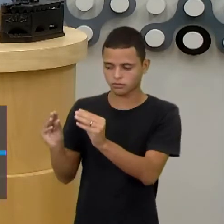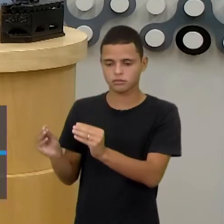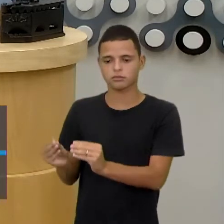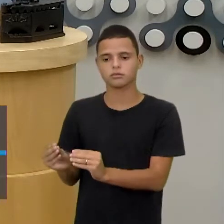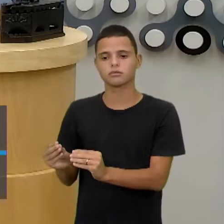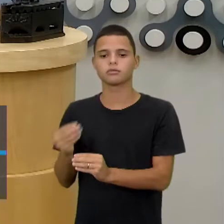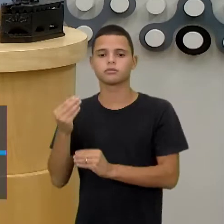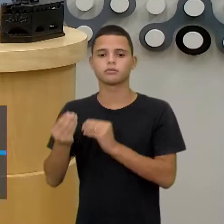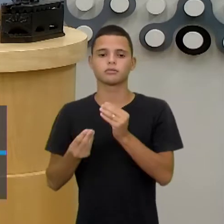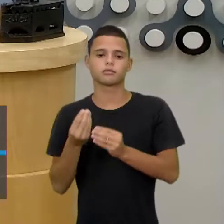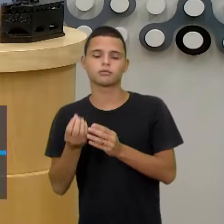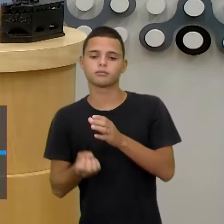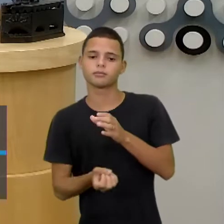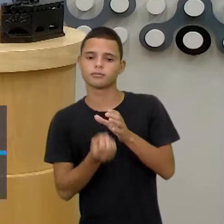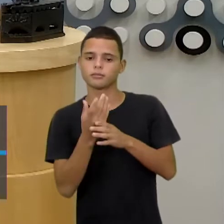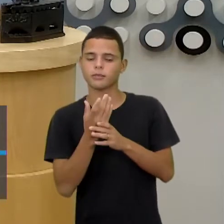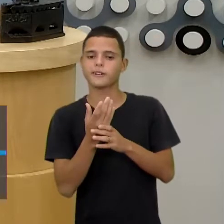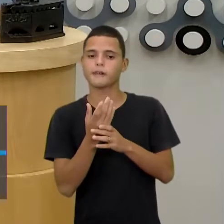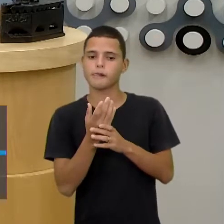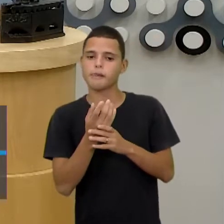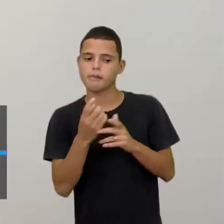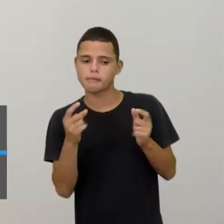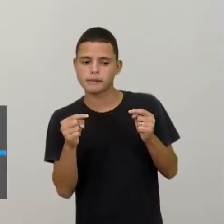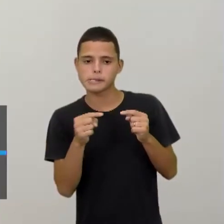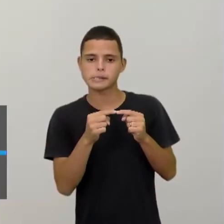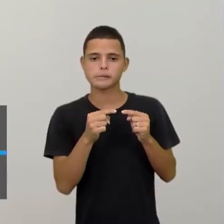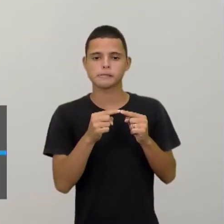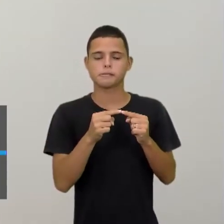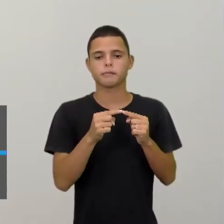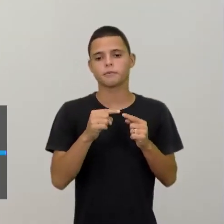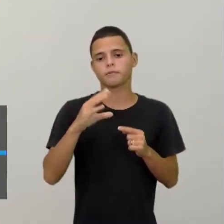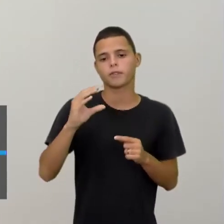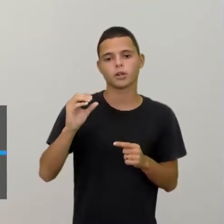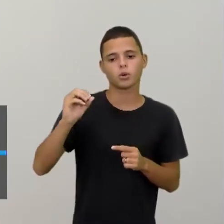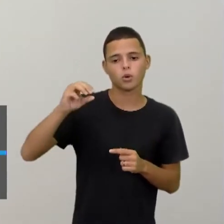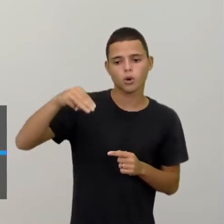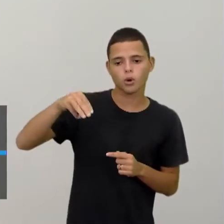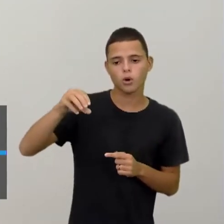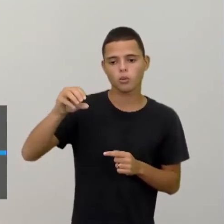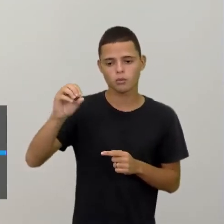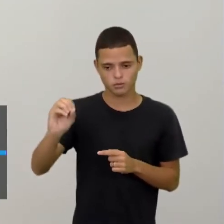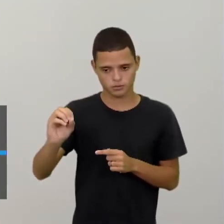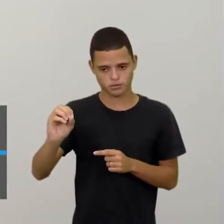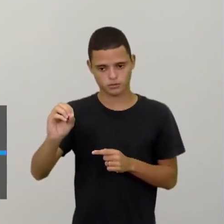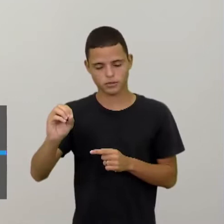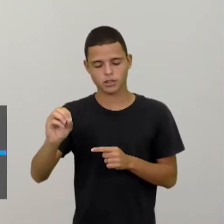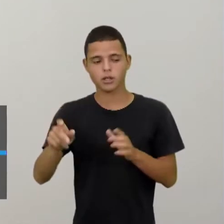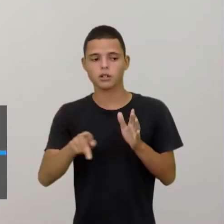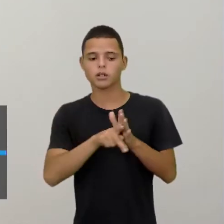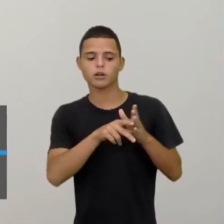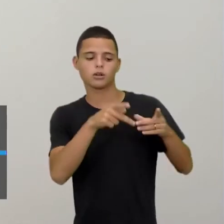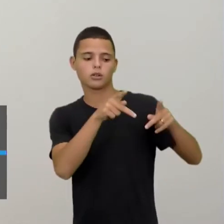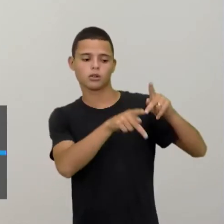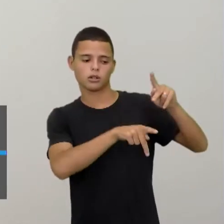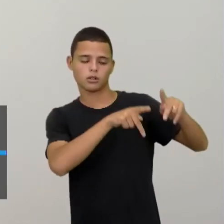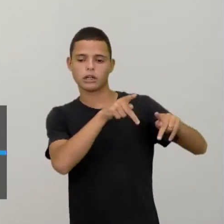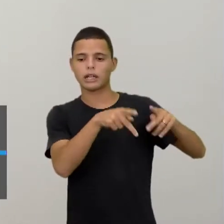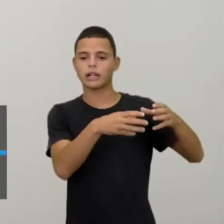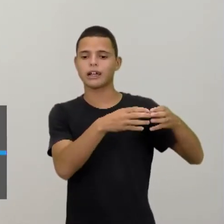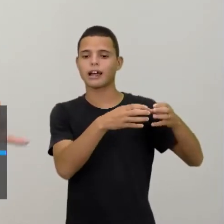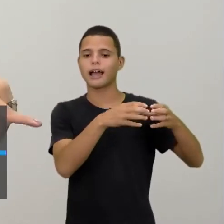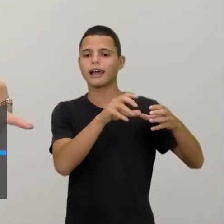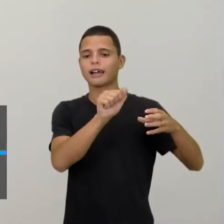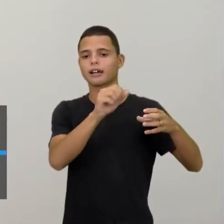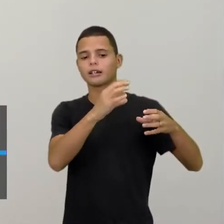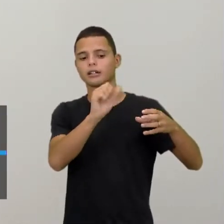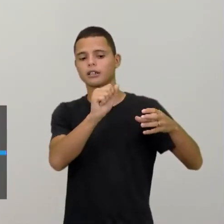de fazer. Aí faz parte da questão da cosmovisão dos povos carajás, que é importante também, como estamos neste eixo, né, de